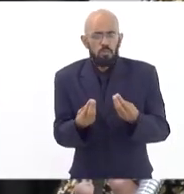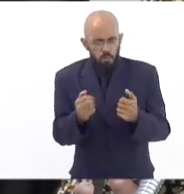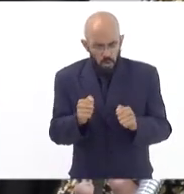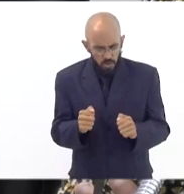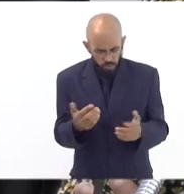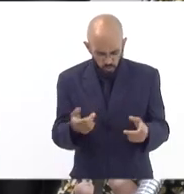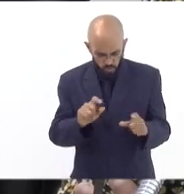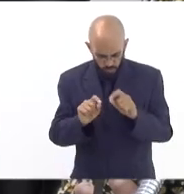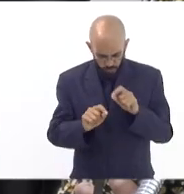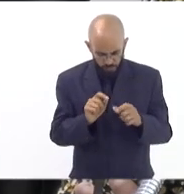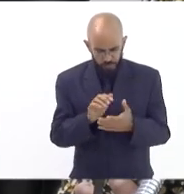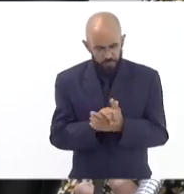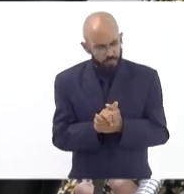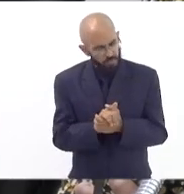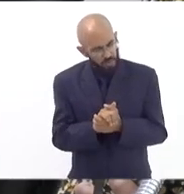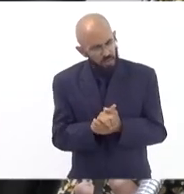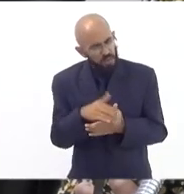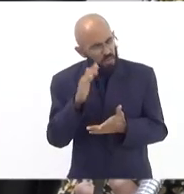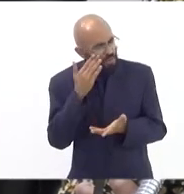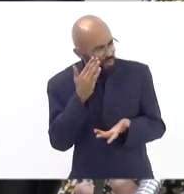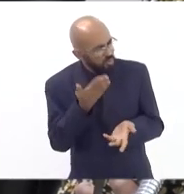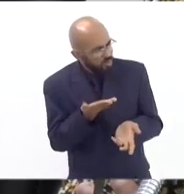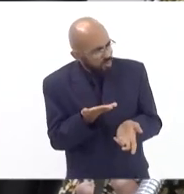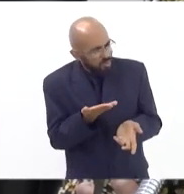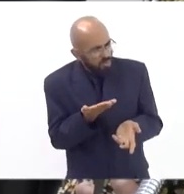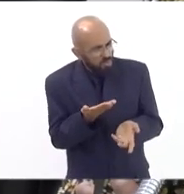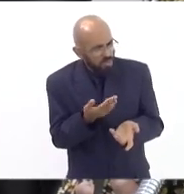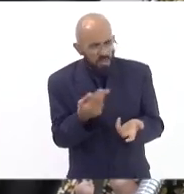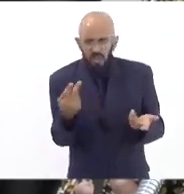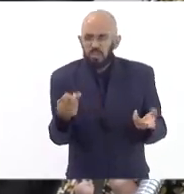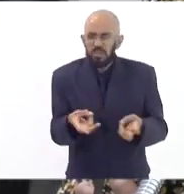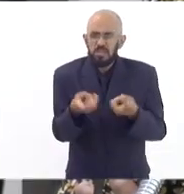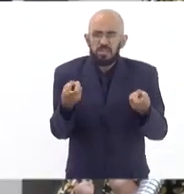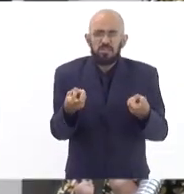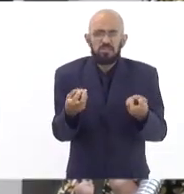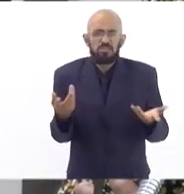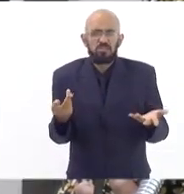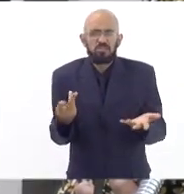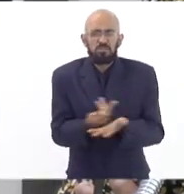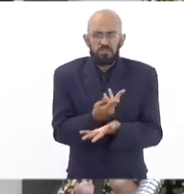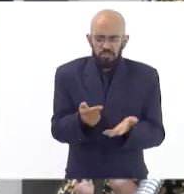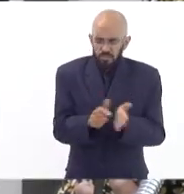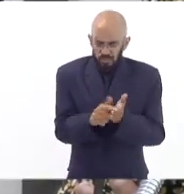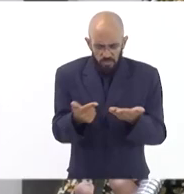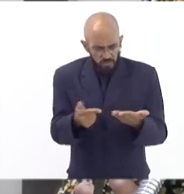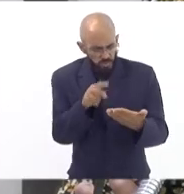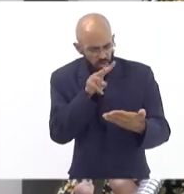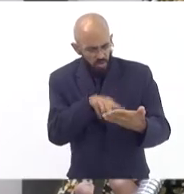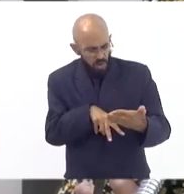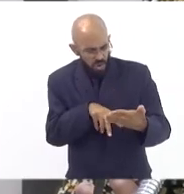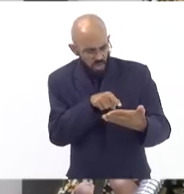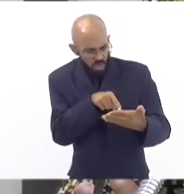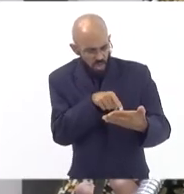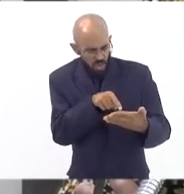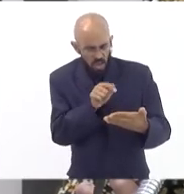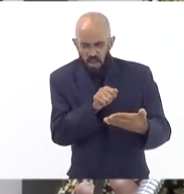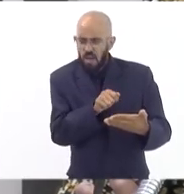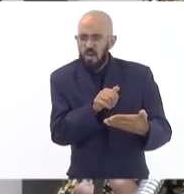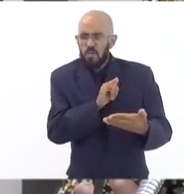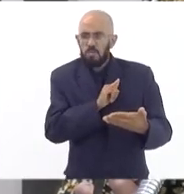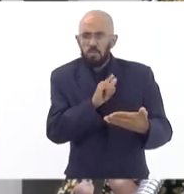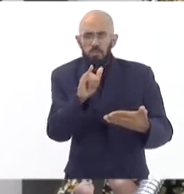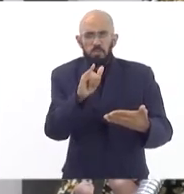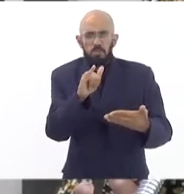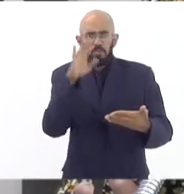é que pode e as coisas que nós estamos assistindo você abre o jornal a matéria de página inteira